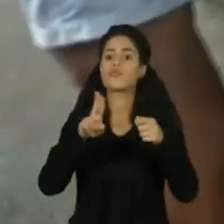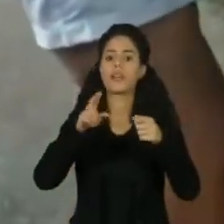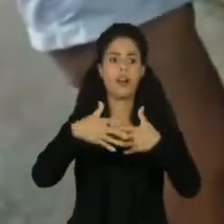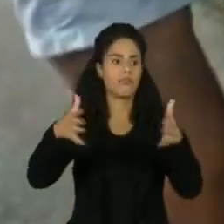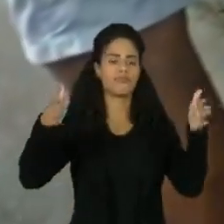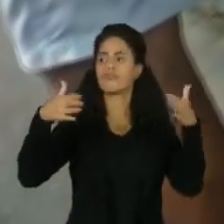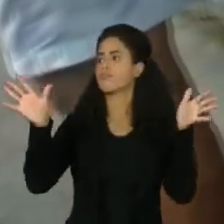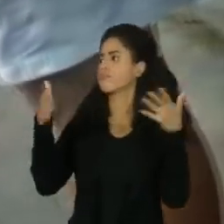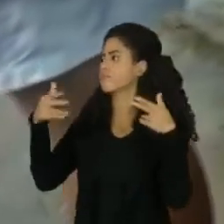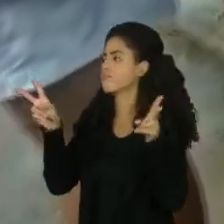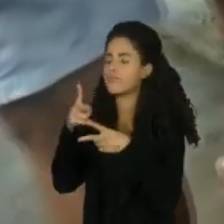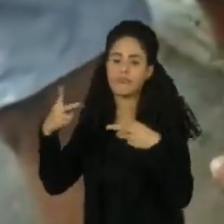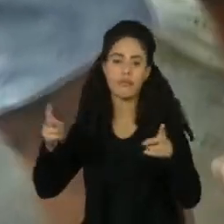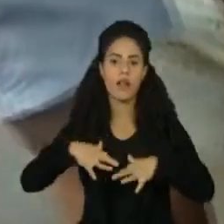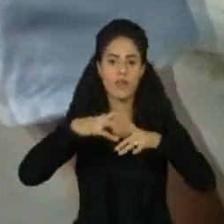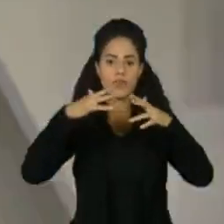comprometer a capacidade respiratória